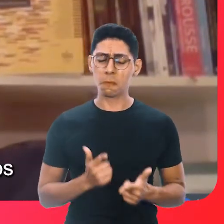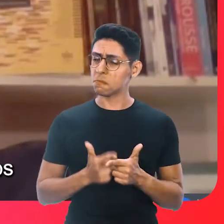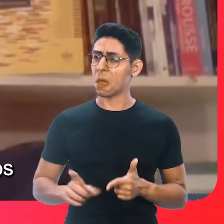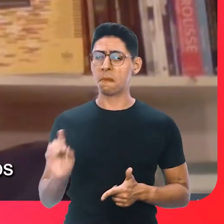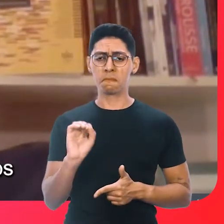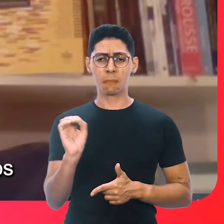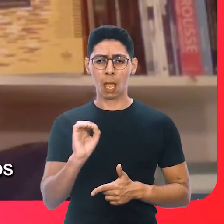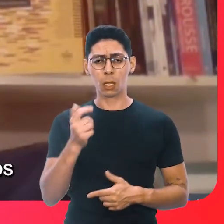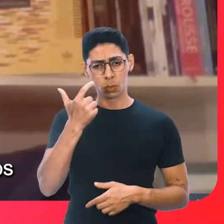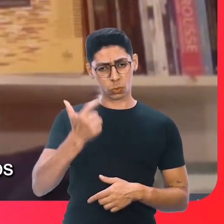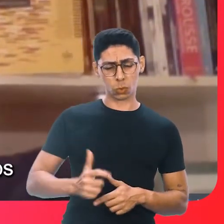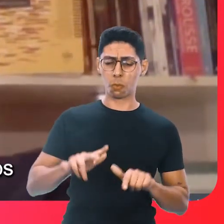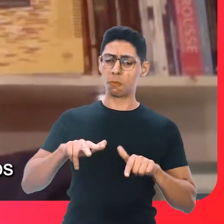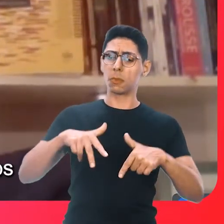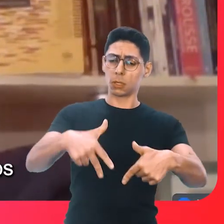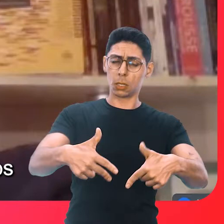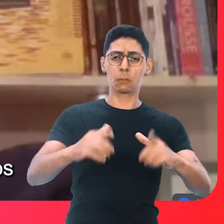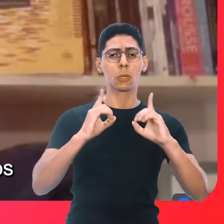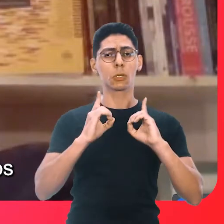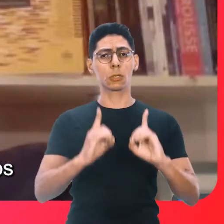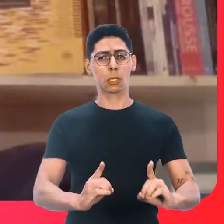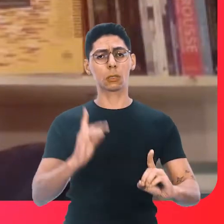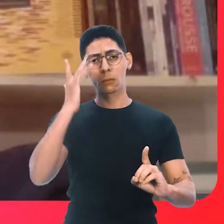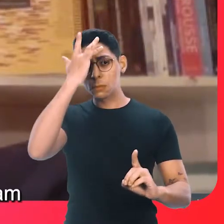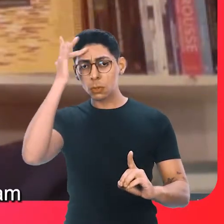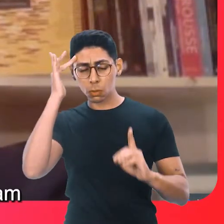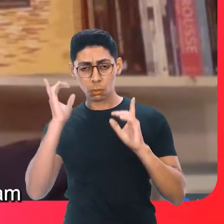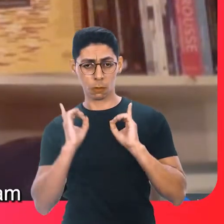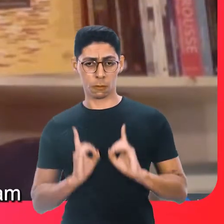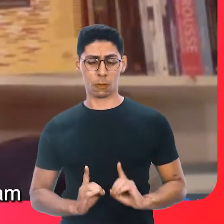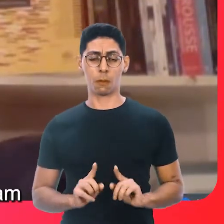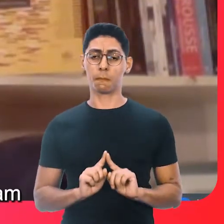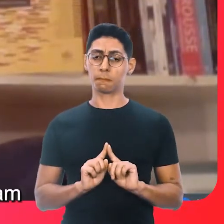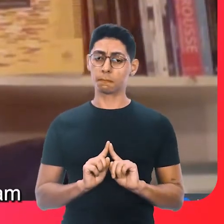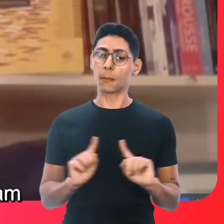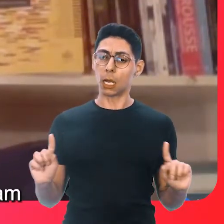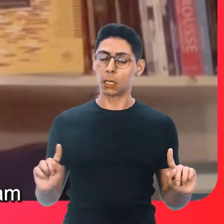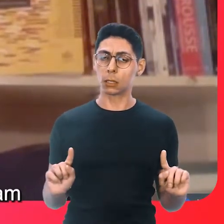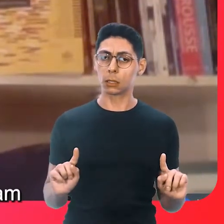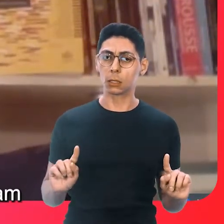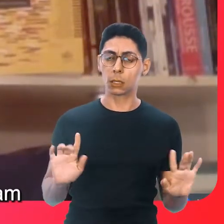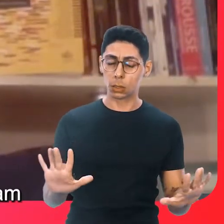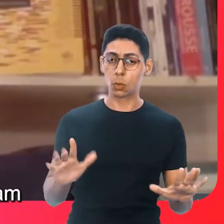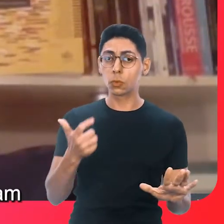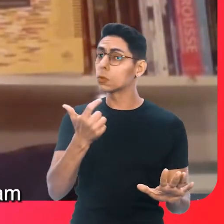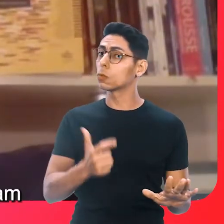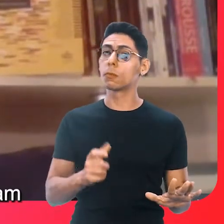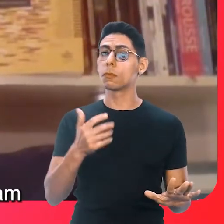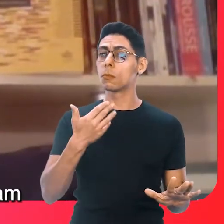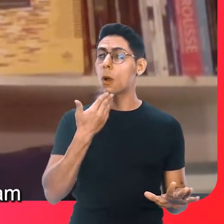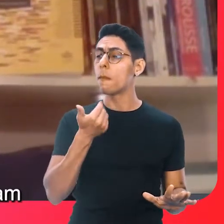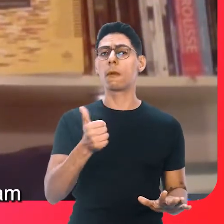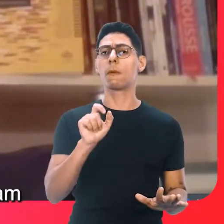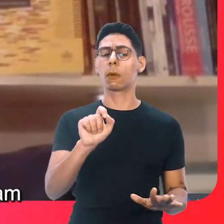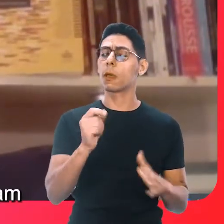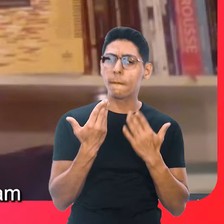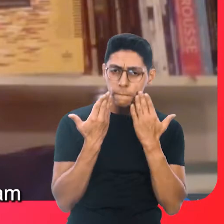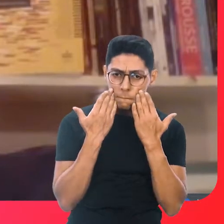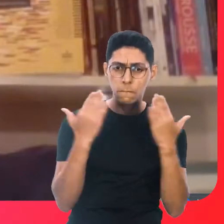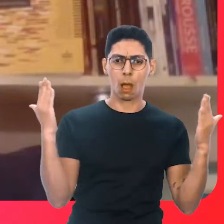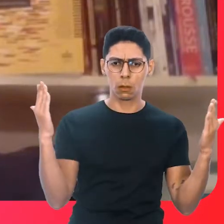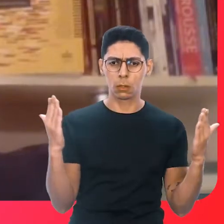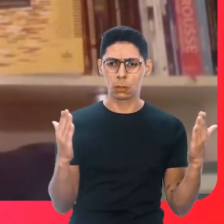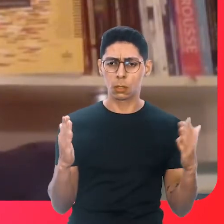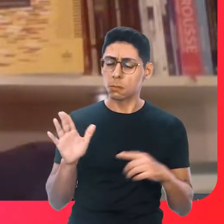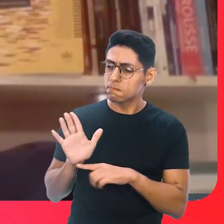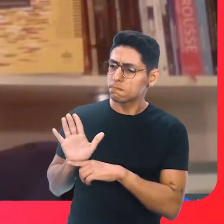ativista, sou um militante pelos direitos das pessoas com deficiência, mas sou plenamente favorável e